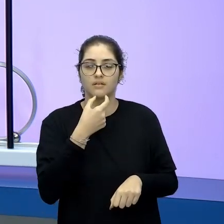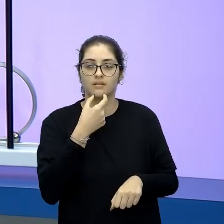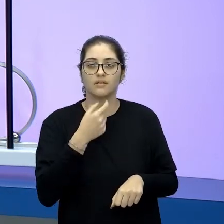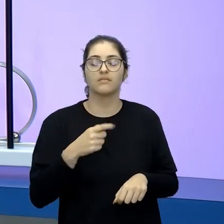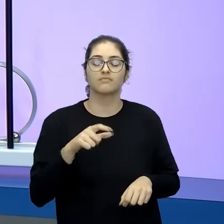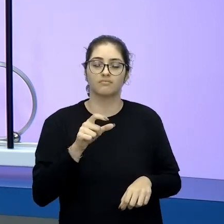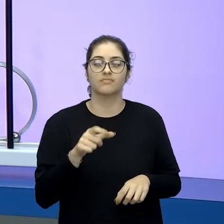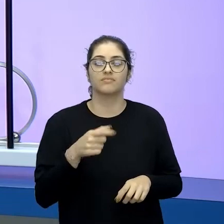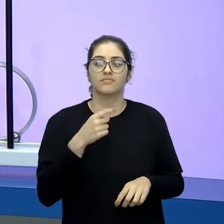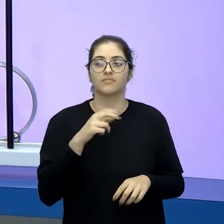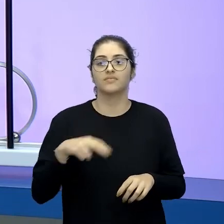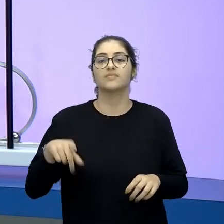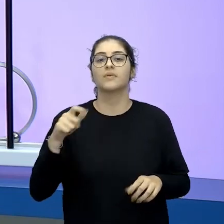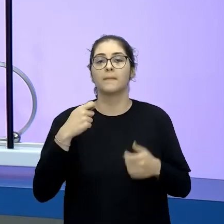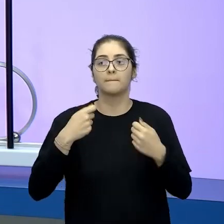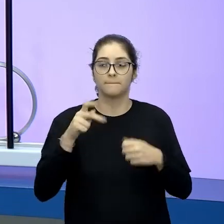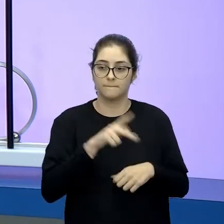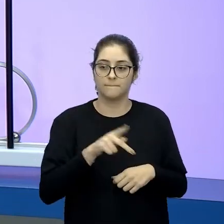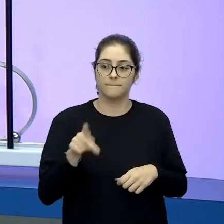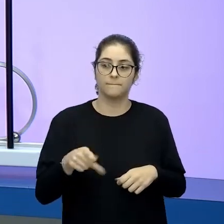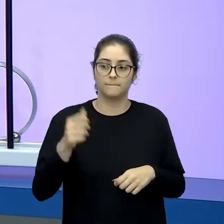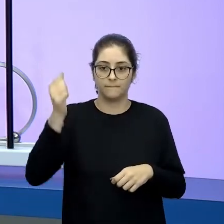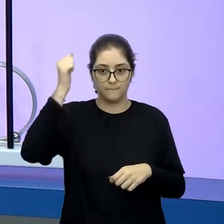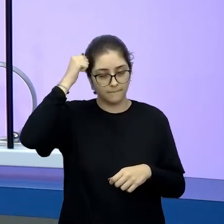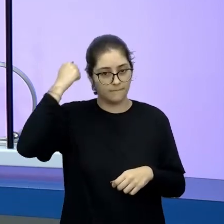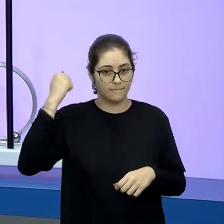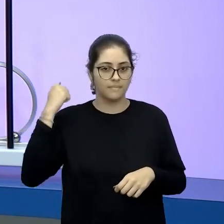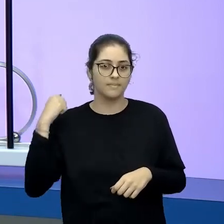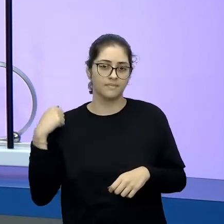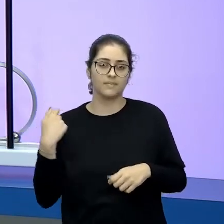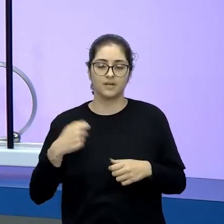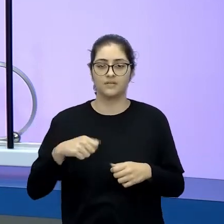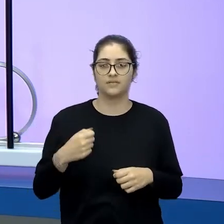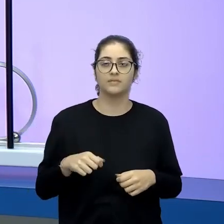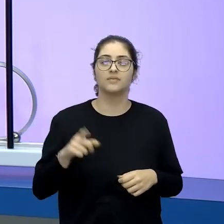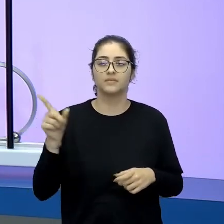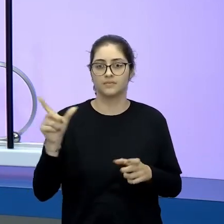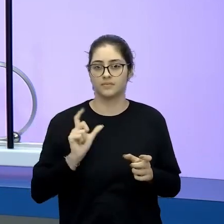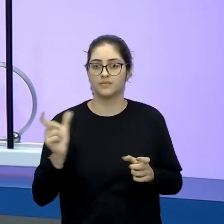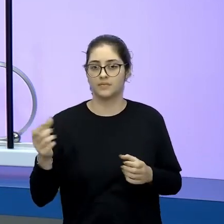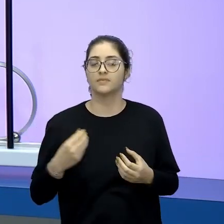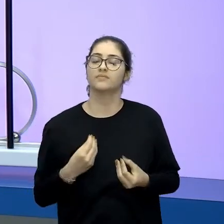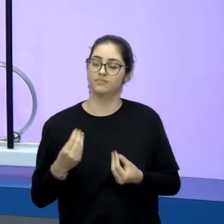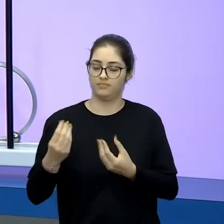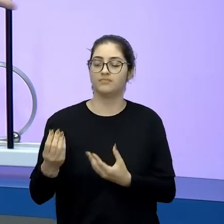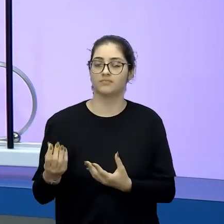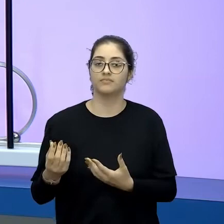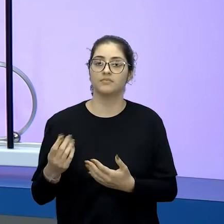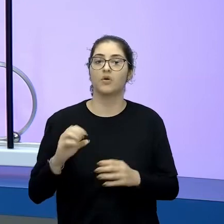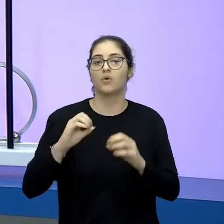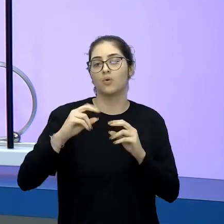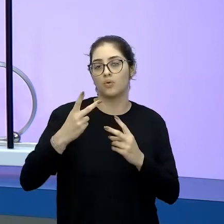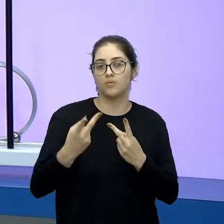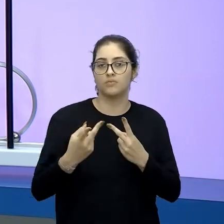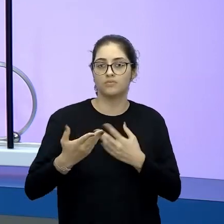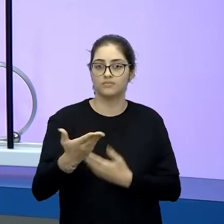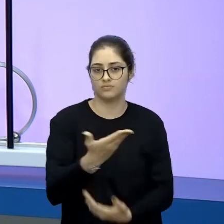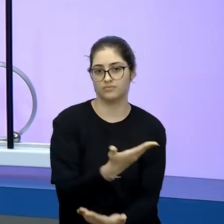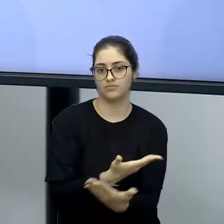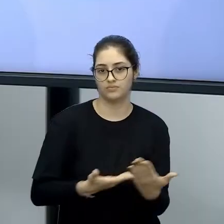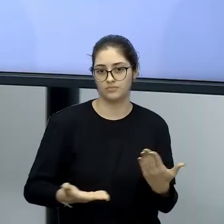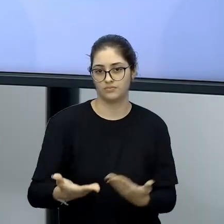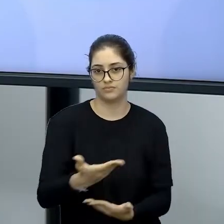Proilana, ela precisa de aulas de inglês. Eu posso automaticamente oferecer esse serviço para ela. Ou ocorrer uma troca,